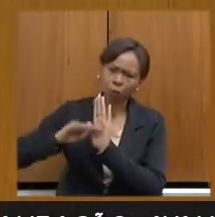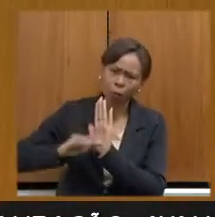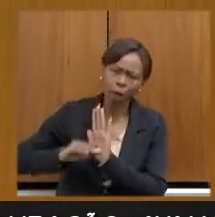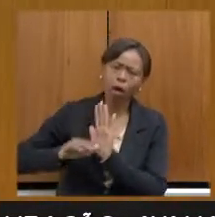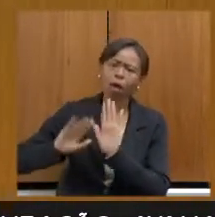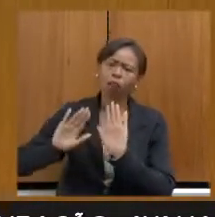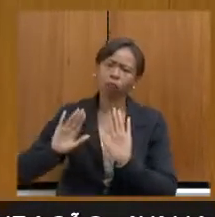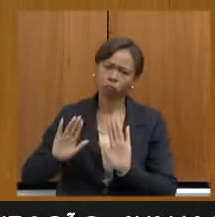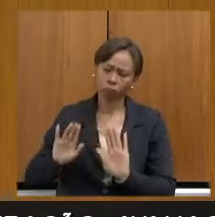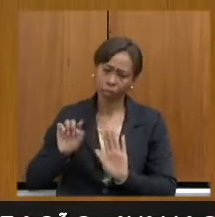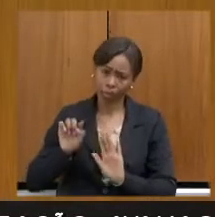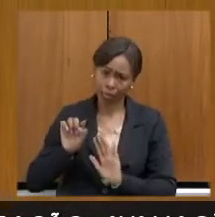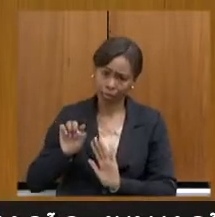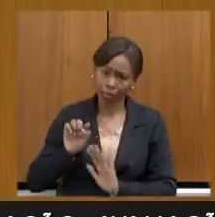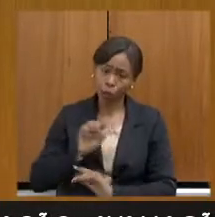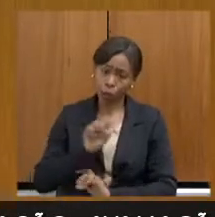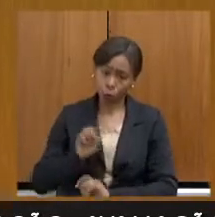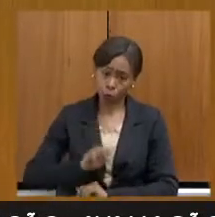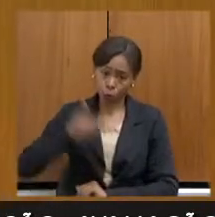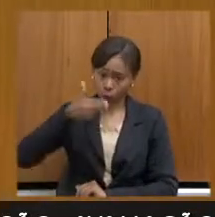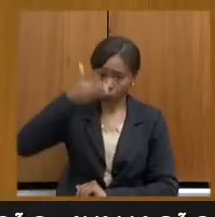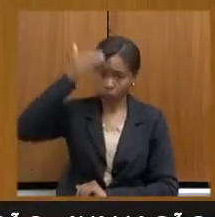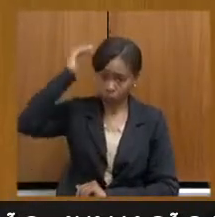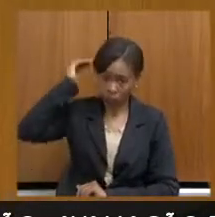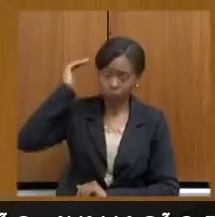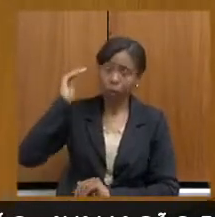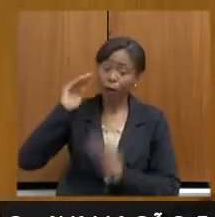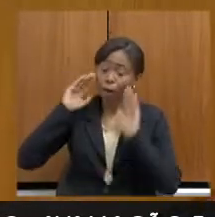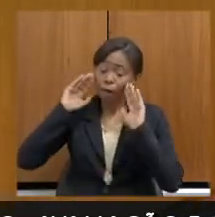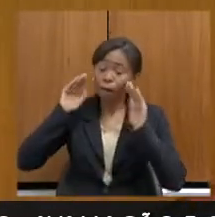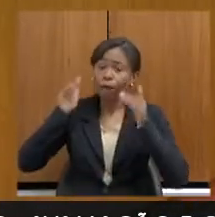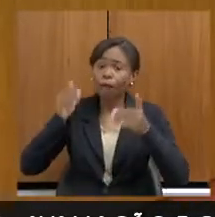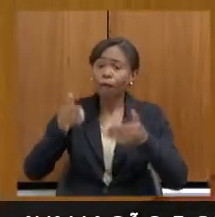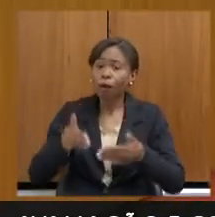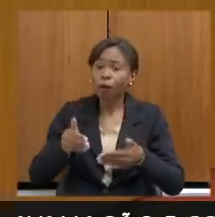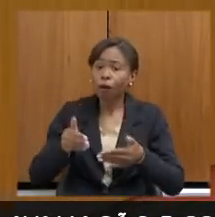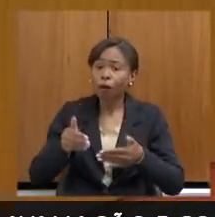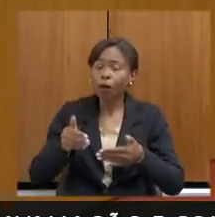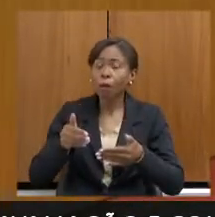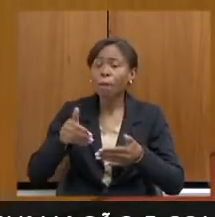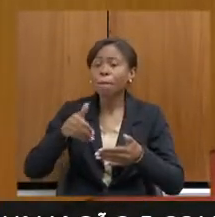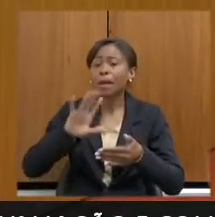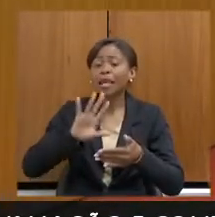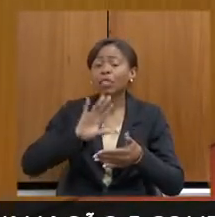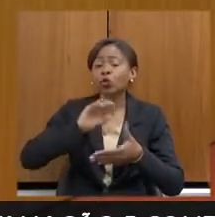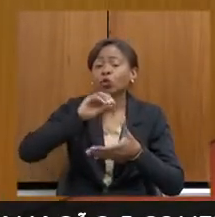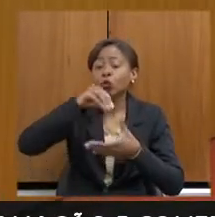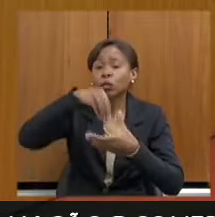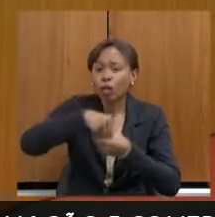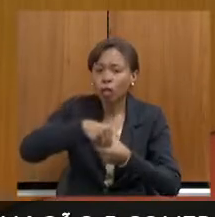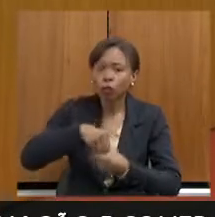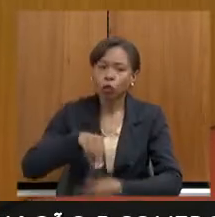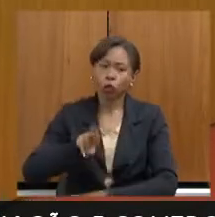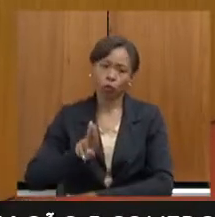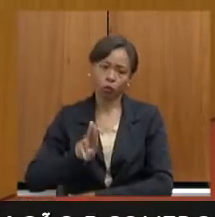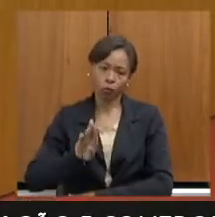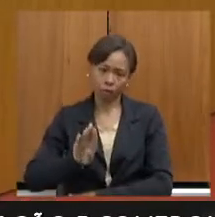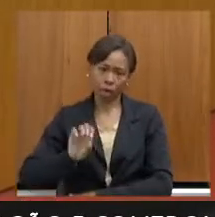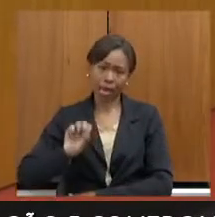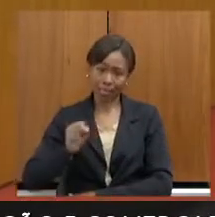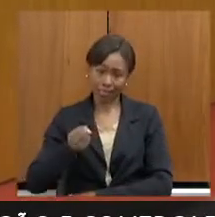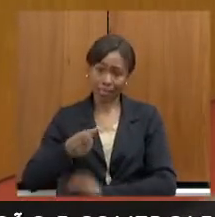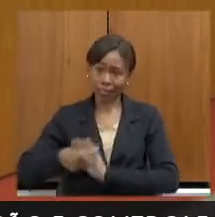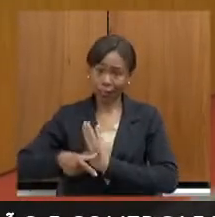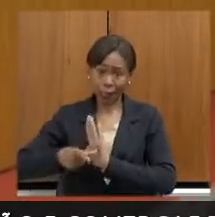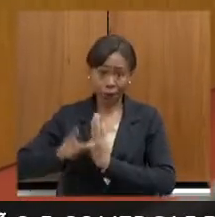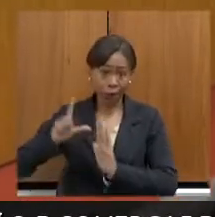suas mãos como gestor e tá focando mais o terno dessas unidades básicas de saúde que estavam um